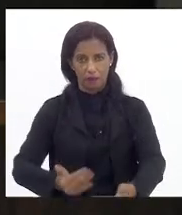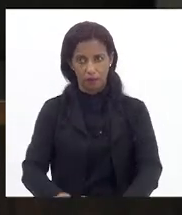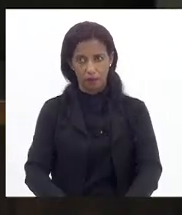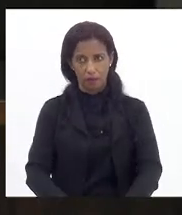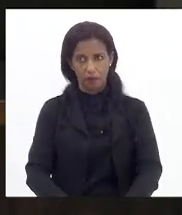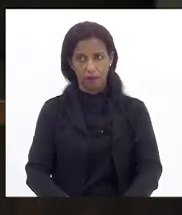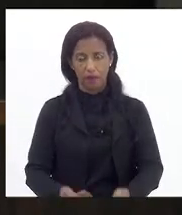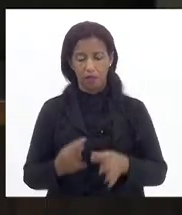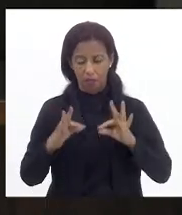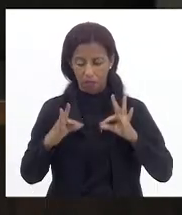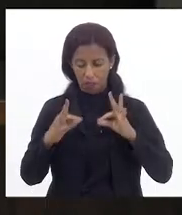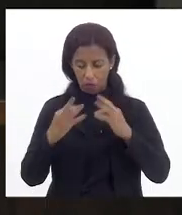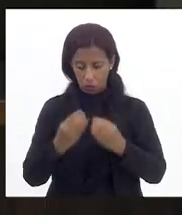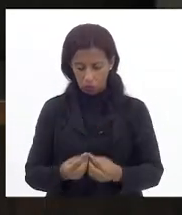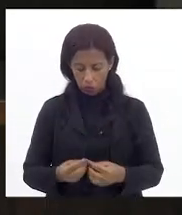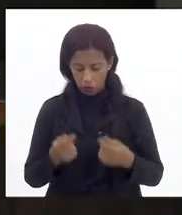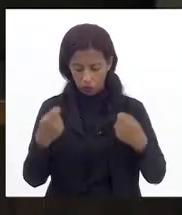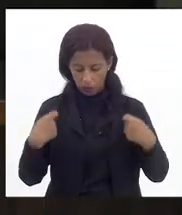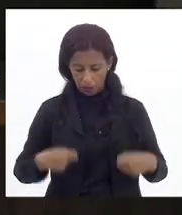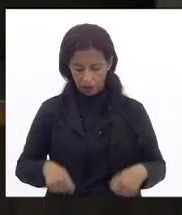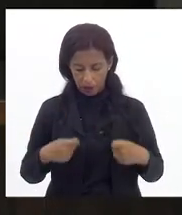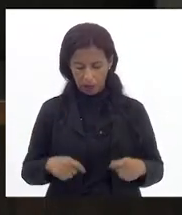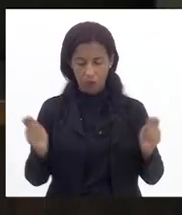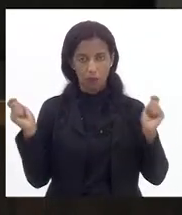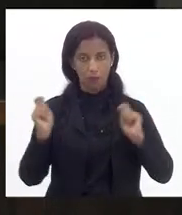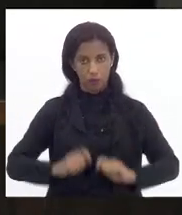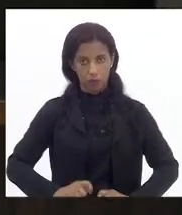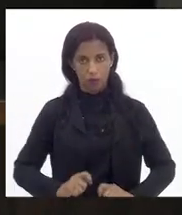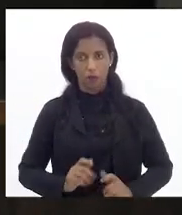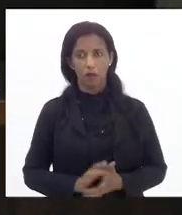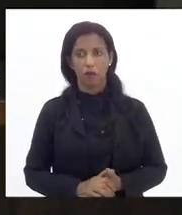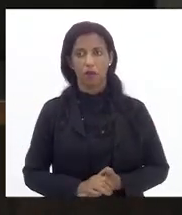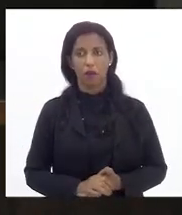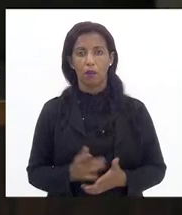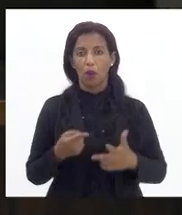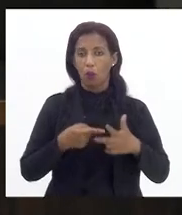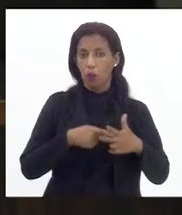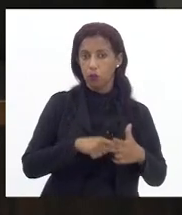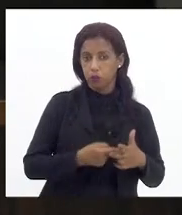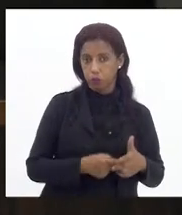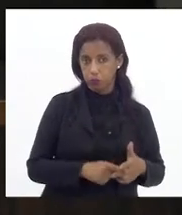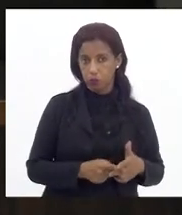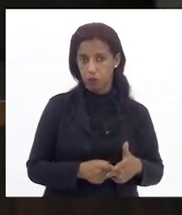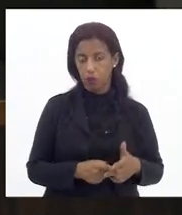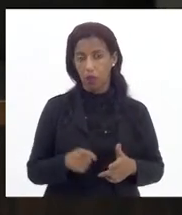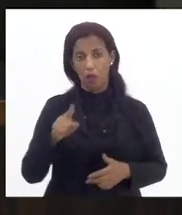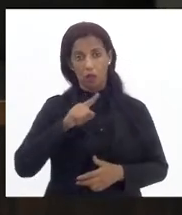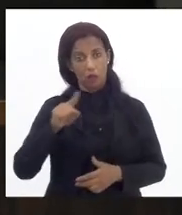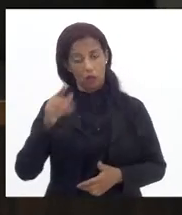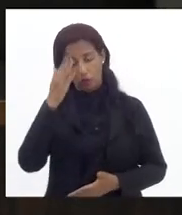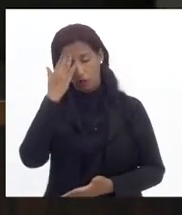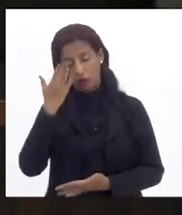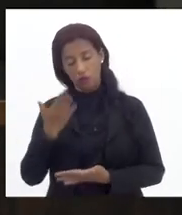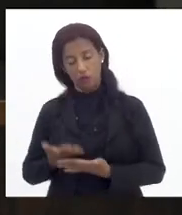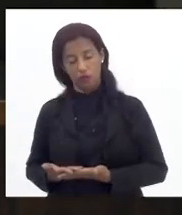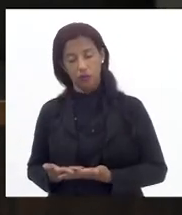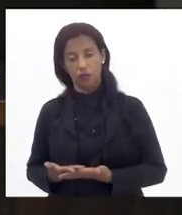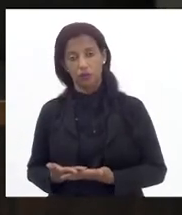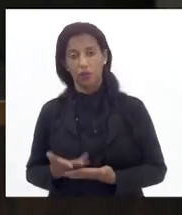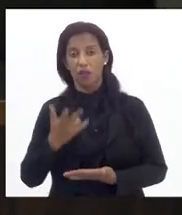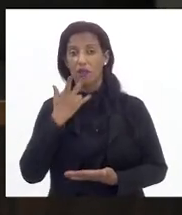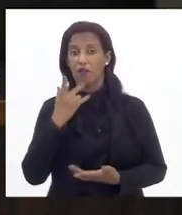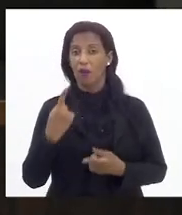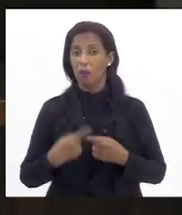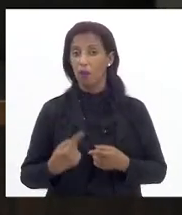em tudo que for preciso e possível para os ajustes mas não creio e